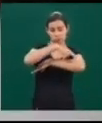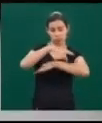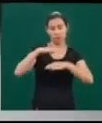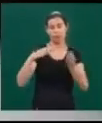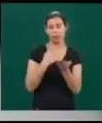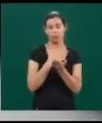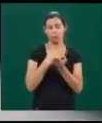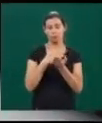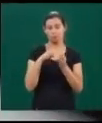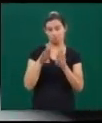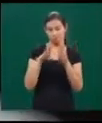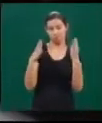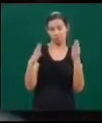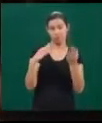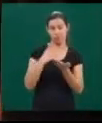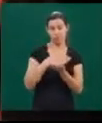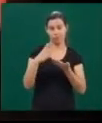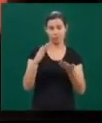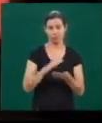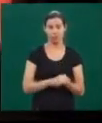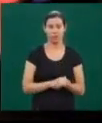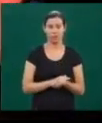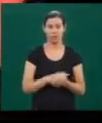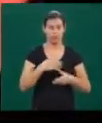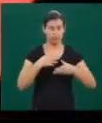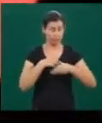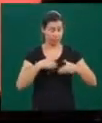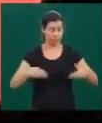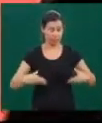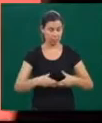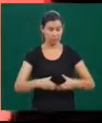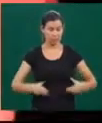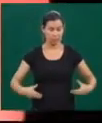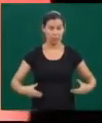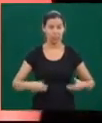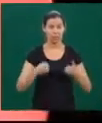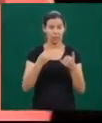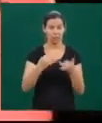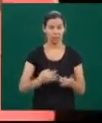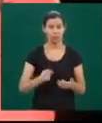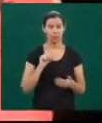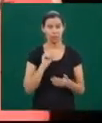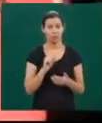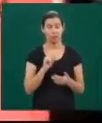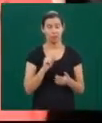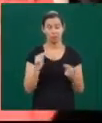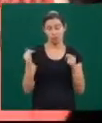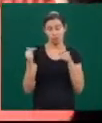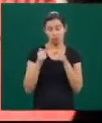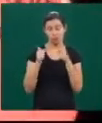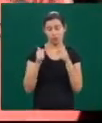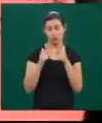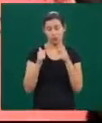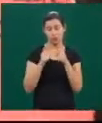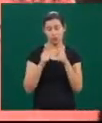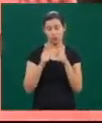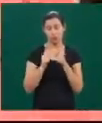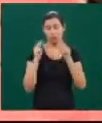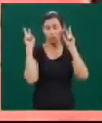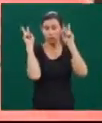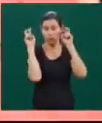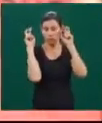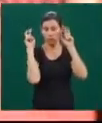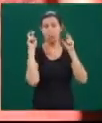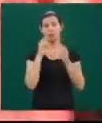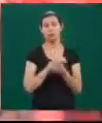do evento. A camiseta com os dizeres Libertis, ainda que tardia, faz uma fusão entre o conceito do desfile, que